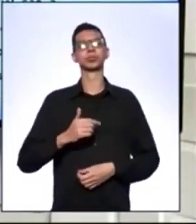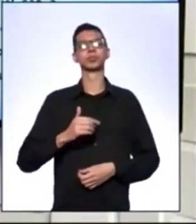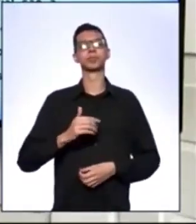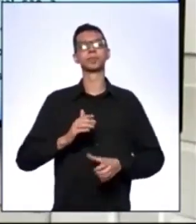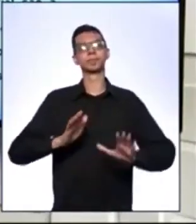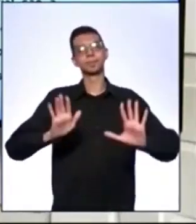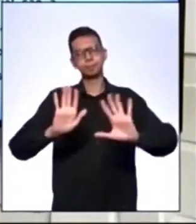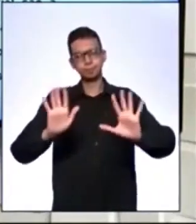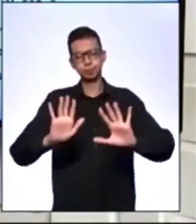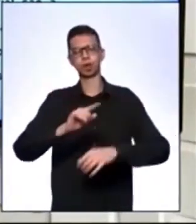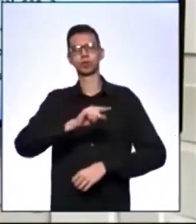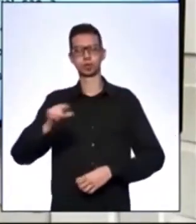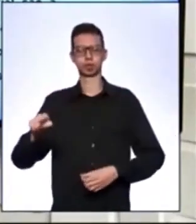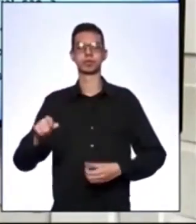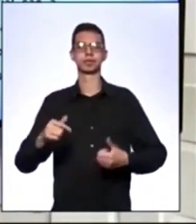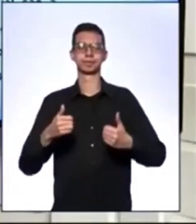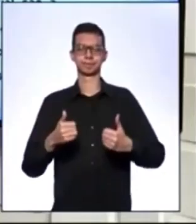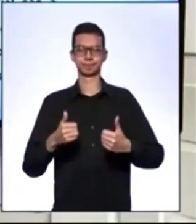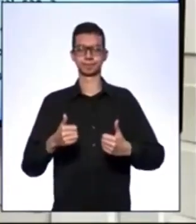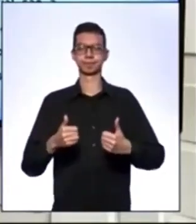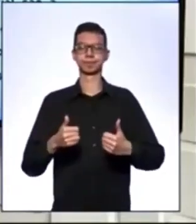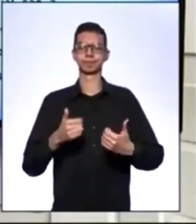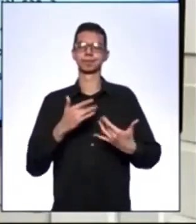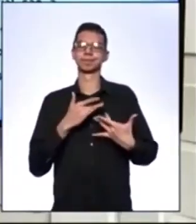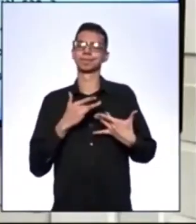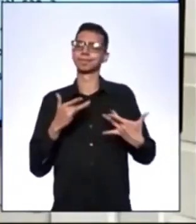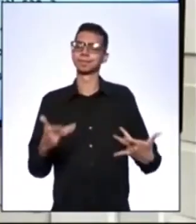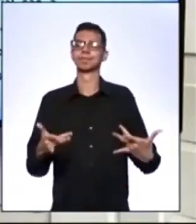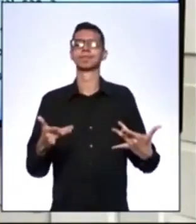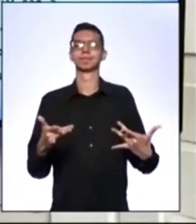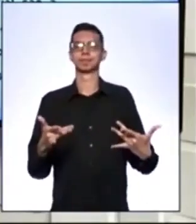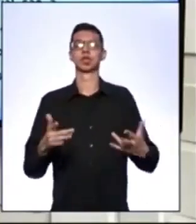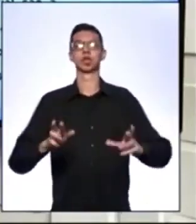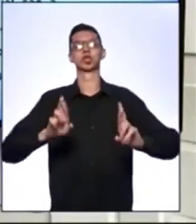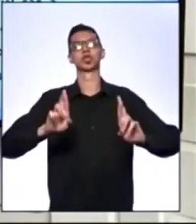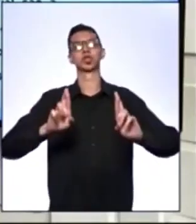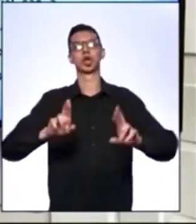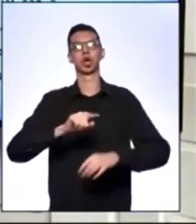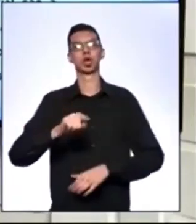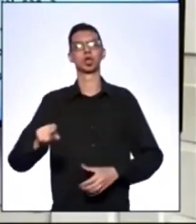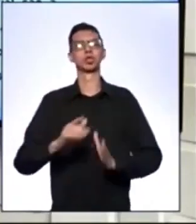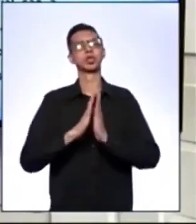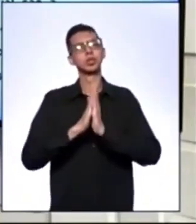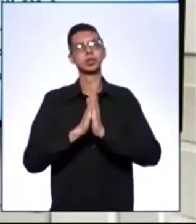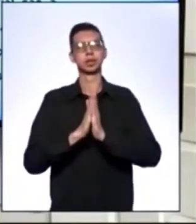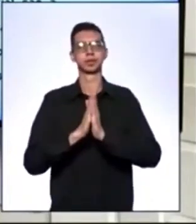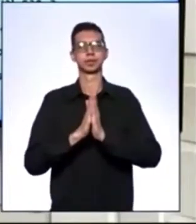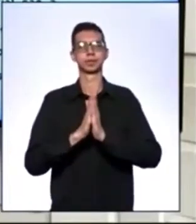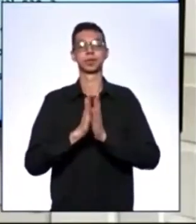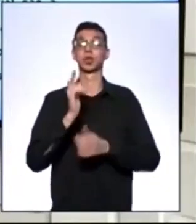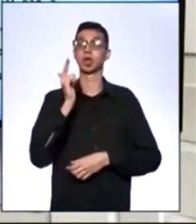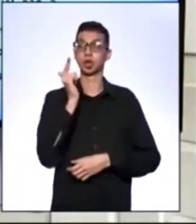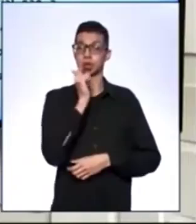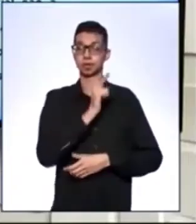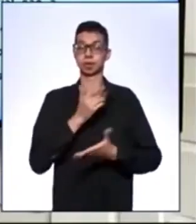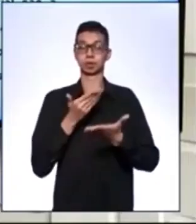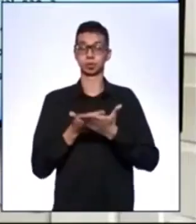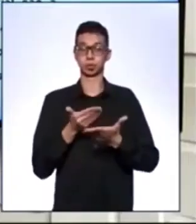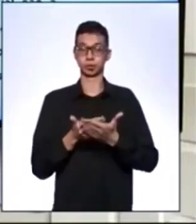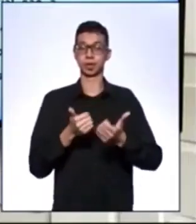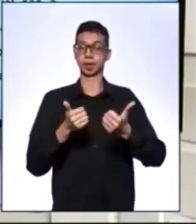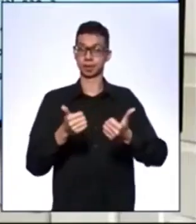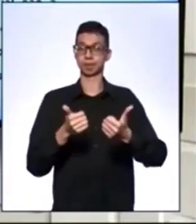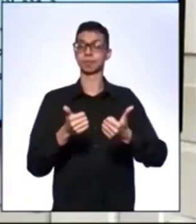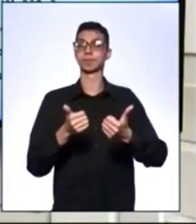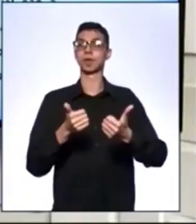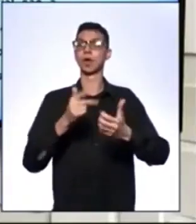de todos vocês com muito carinho, tá? Torcendo muito por você nos seus estudos,